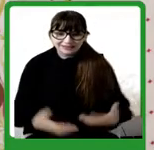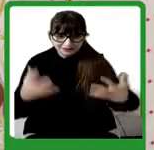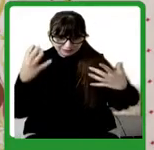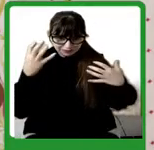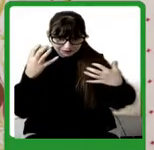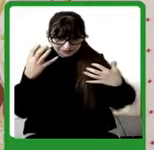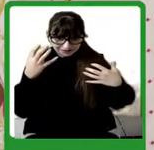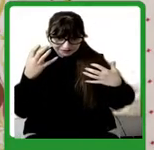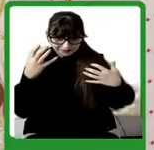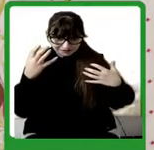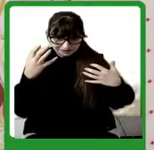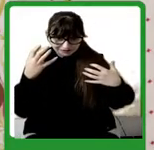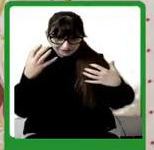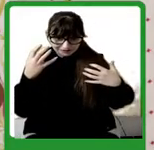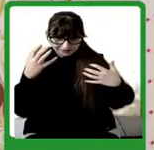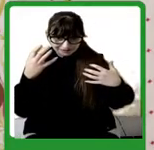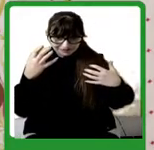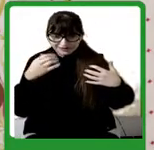diga pra ser um gambá.